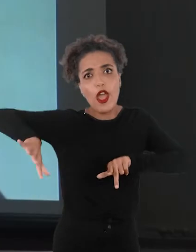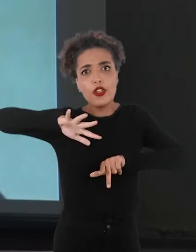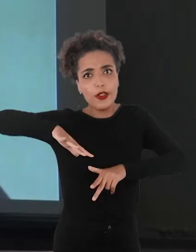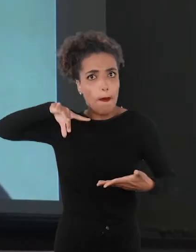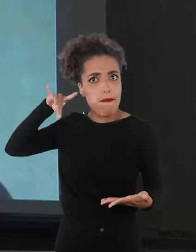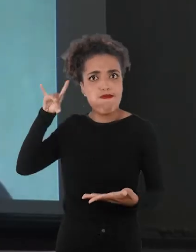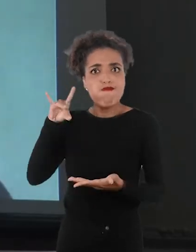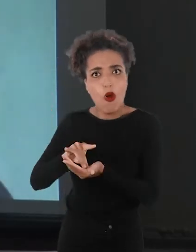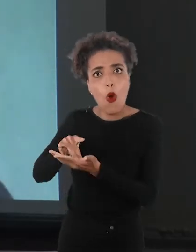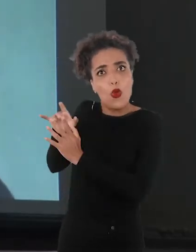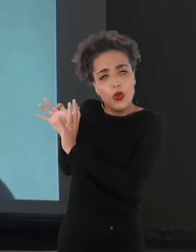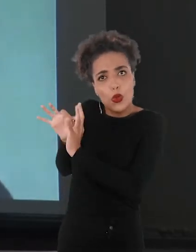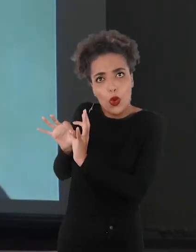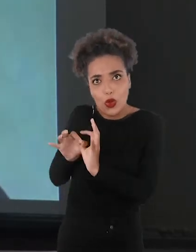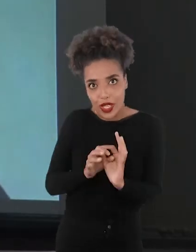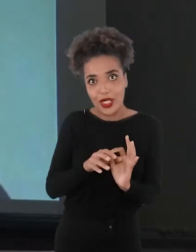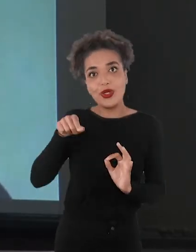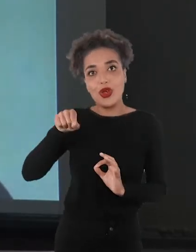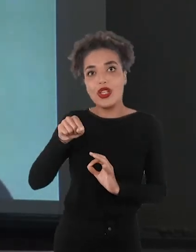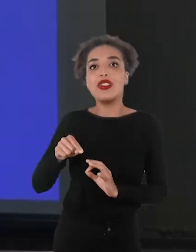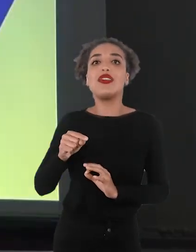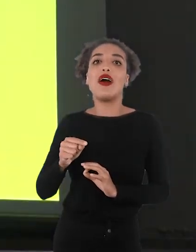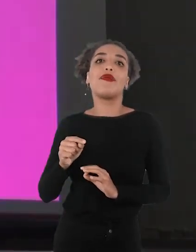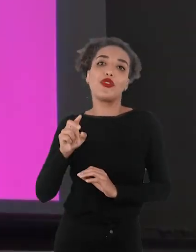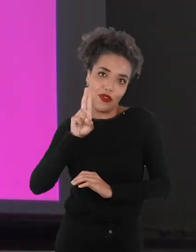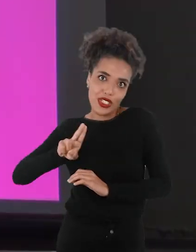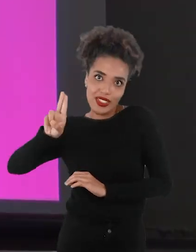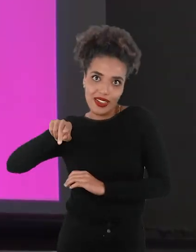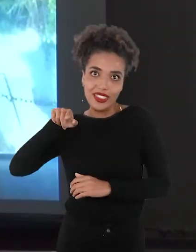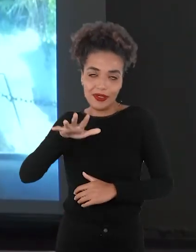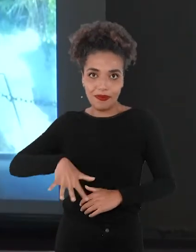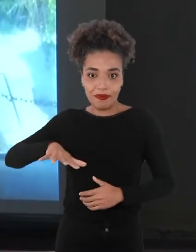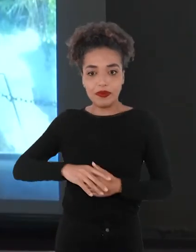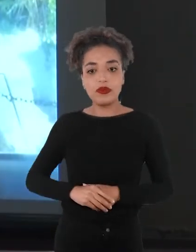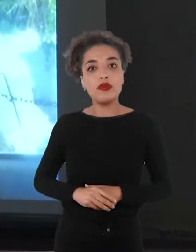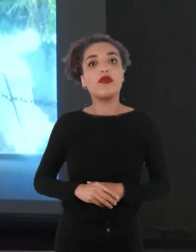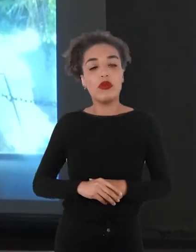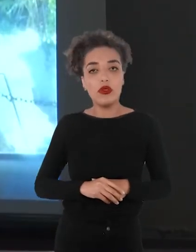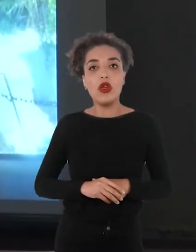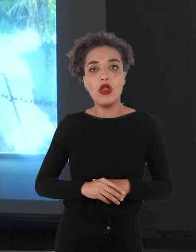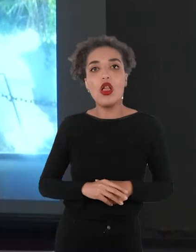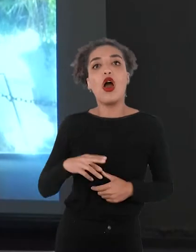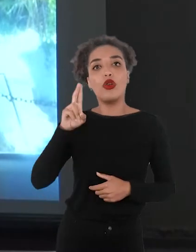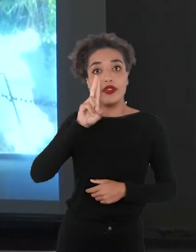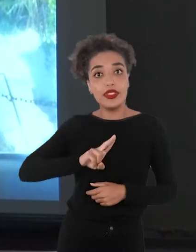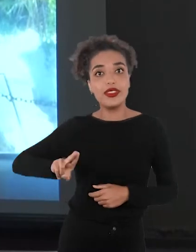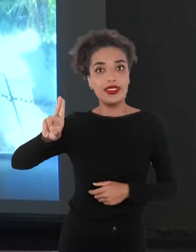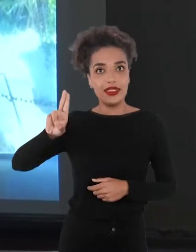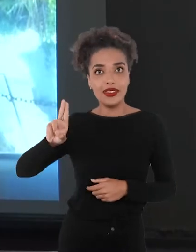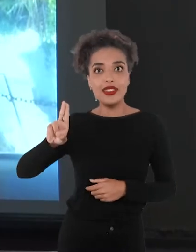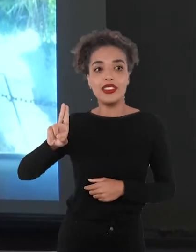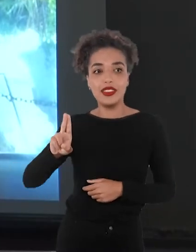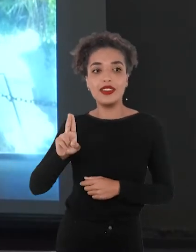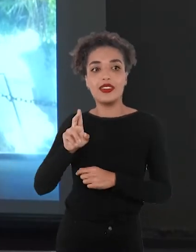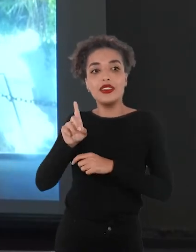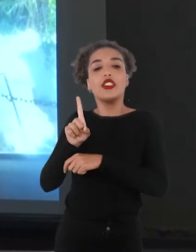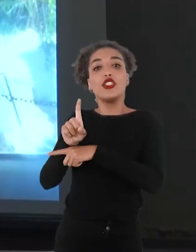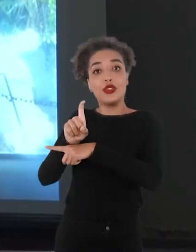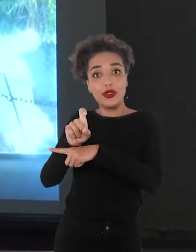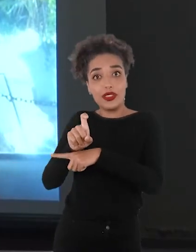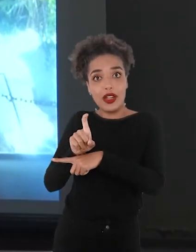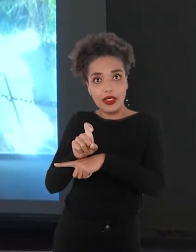né, deste contexto onde a UFPA está inserida. A Universidade Federal da Grande Dourados, a